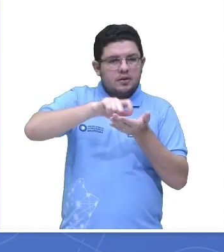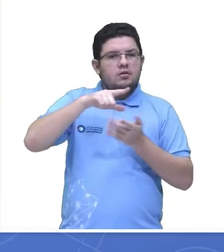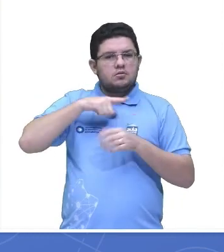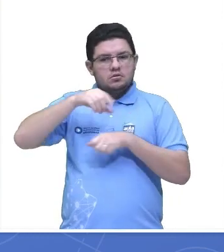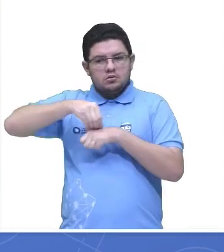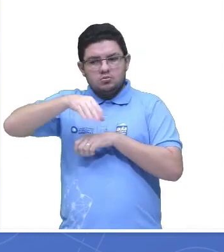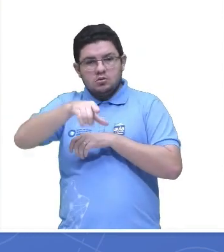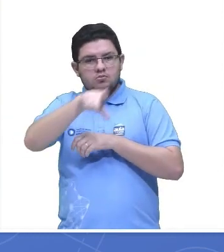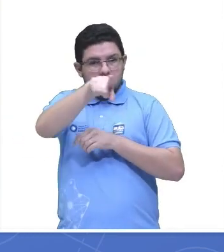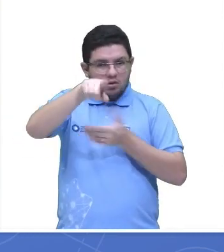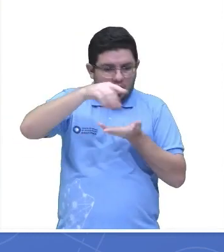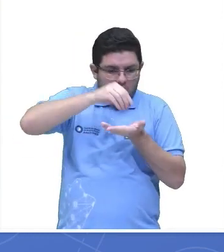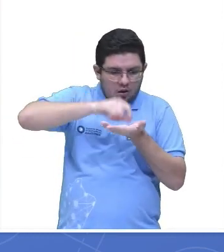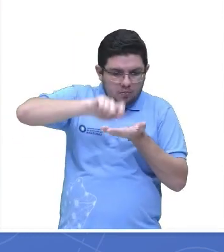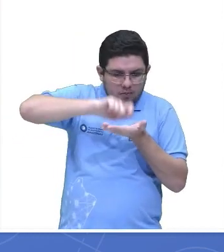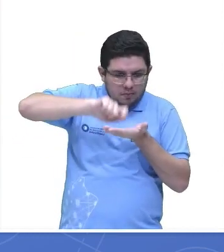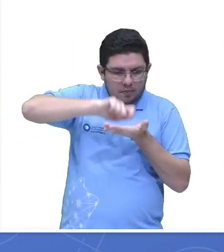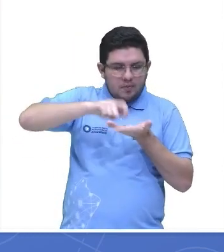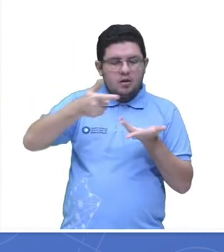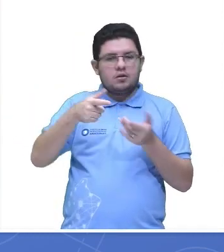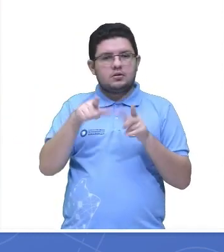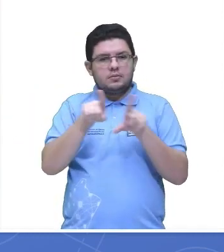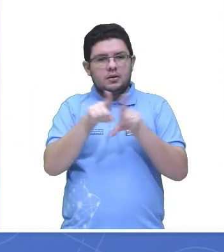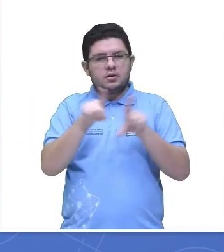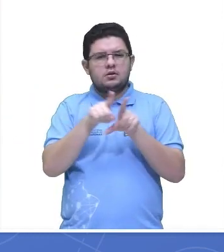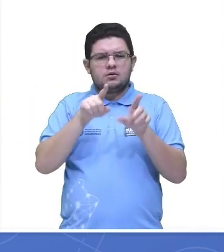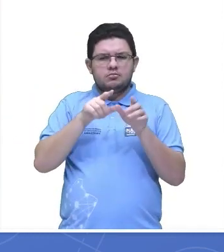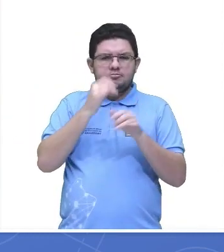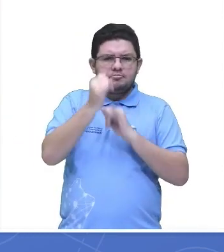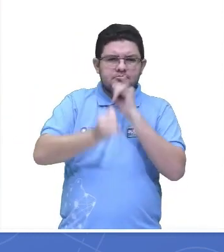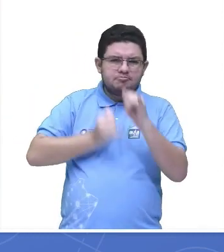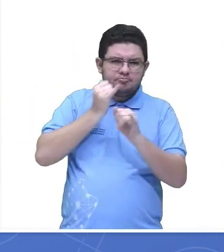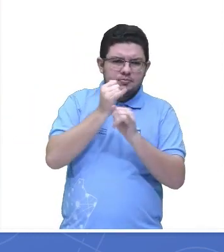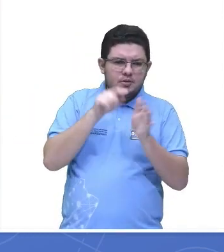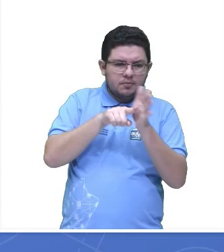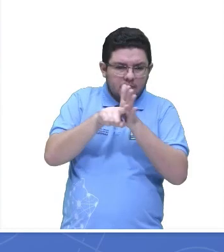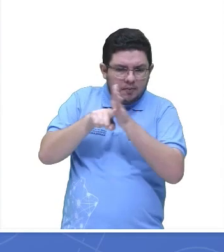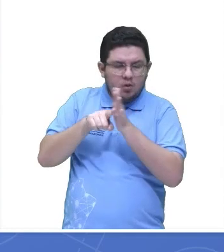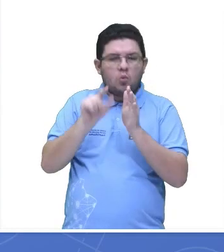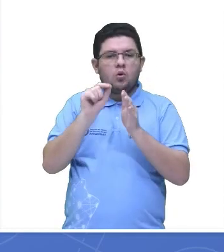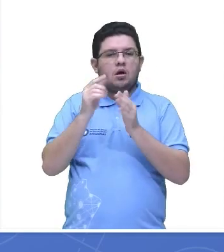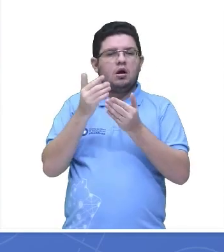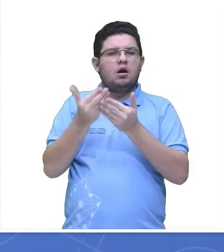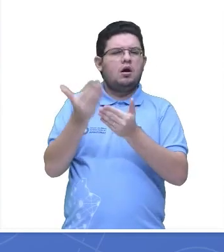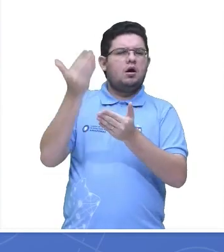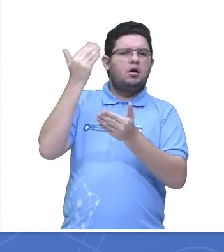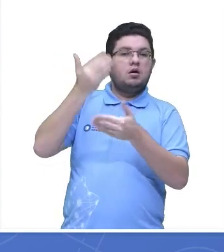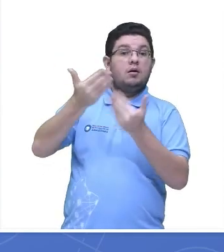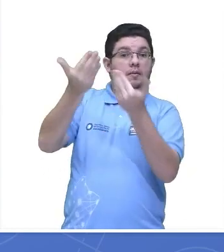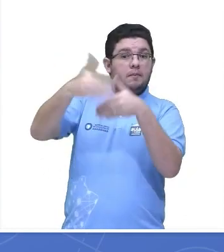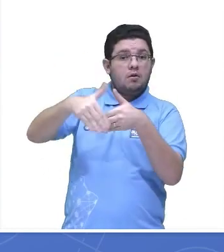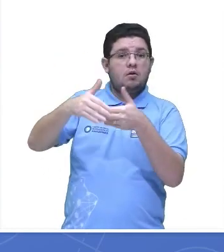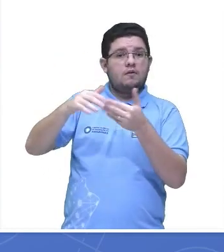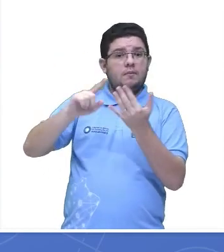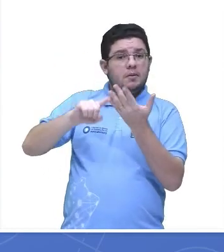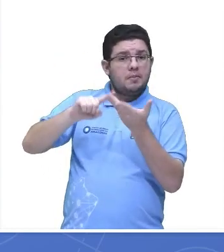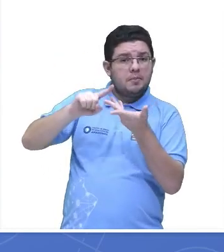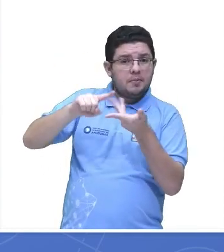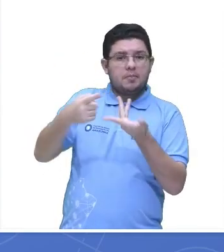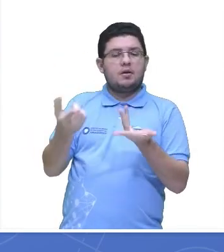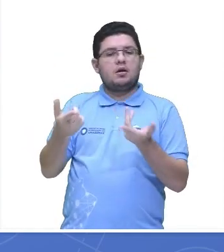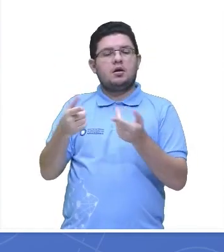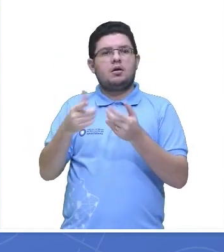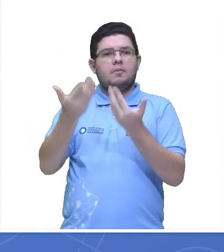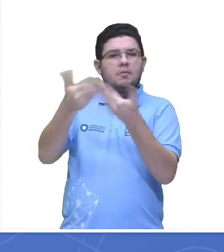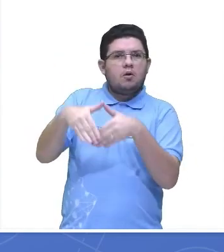estratégia de leitura, vão aí nas páginas da internet, procure por provas anteriores, né, utilizado em vestibulares e